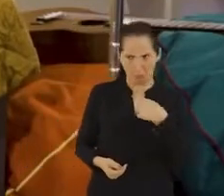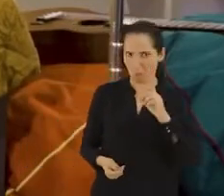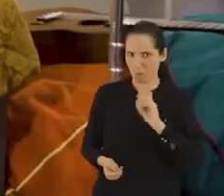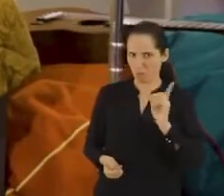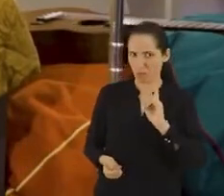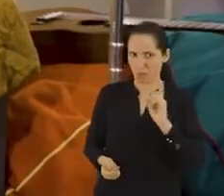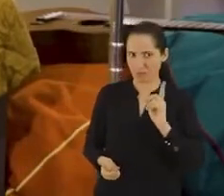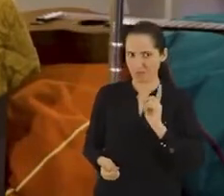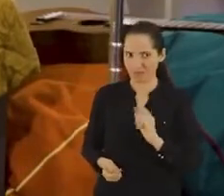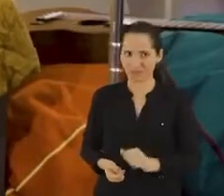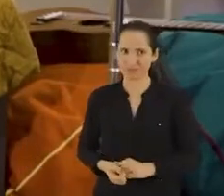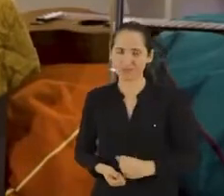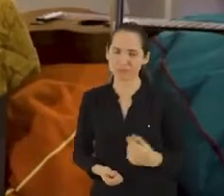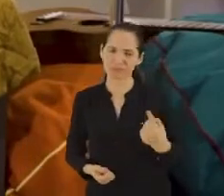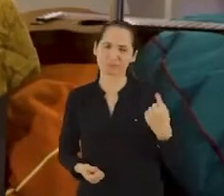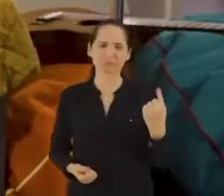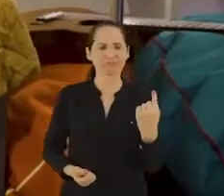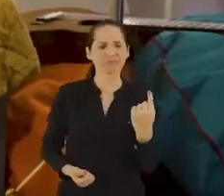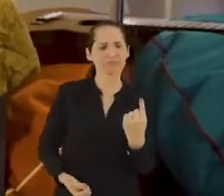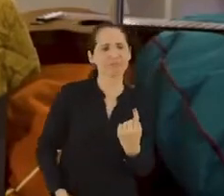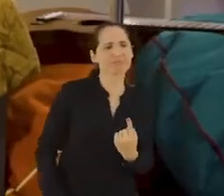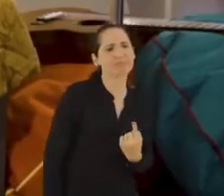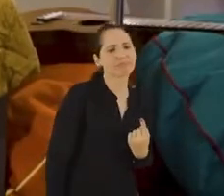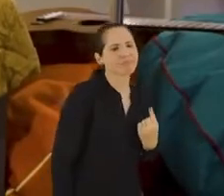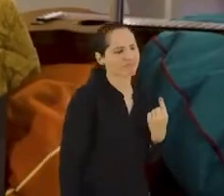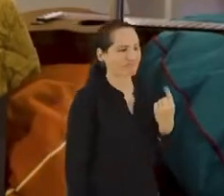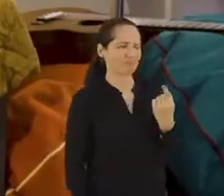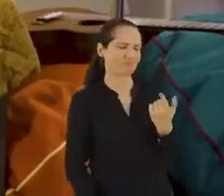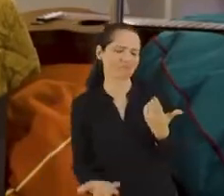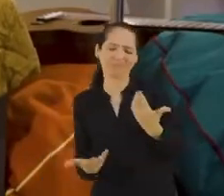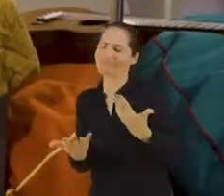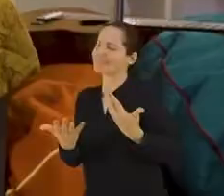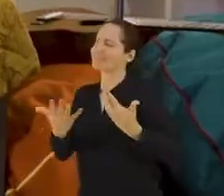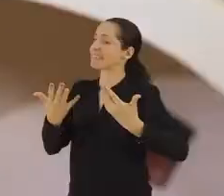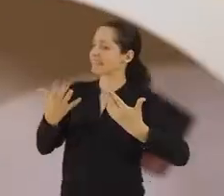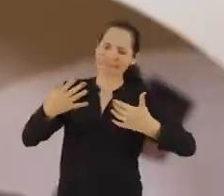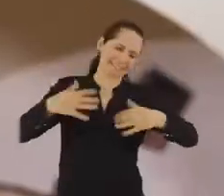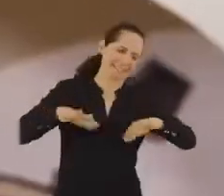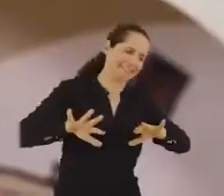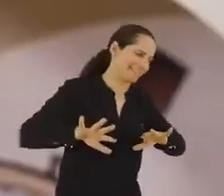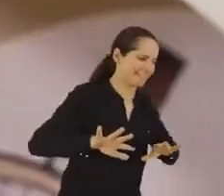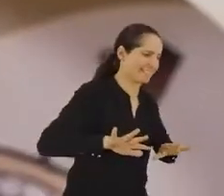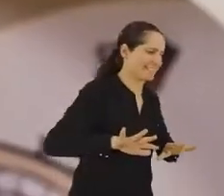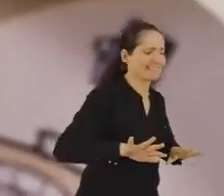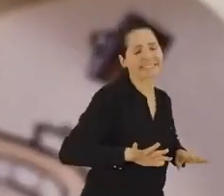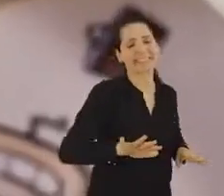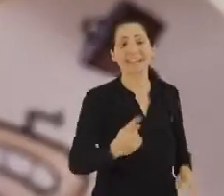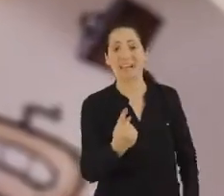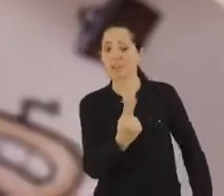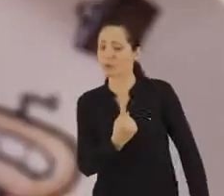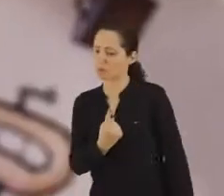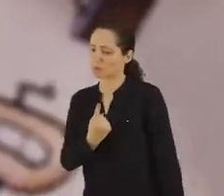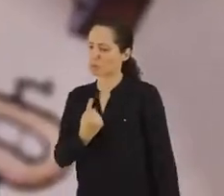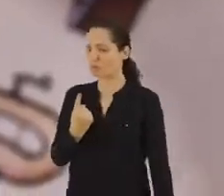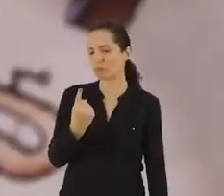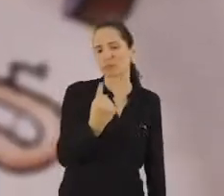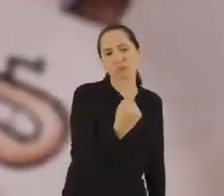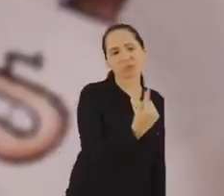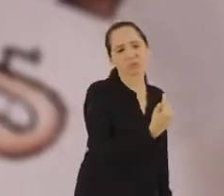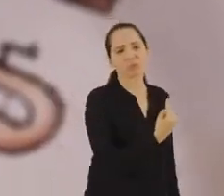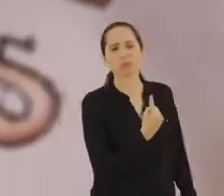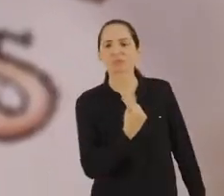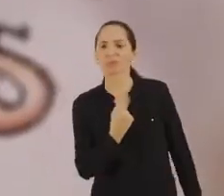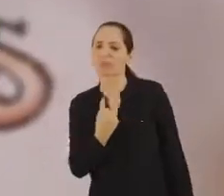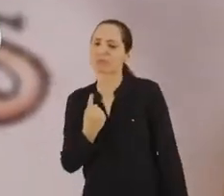Só, só, só, só, só, só, só, não quero não, não quero não. Só, só,